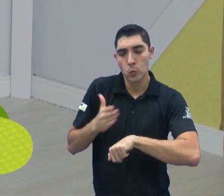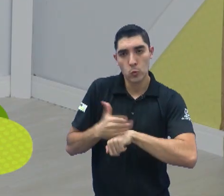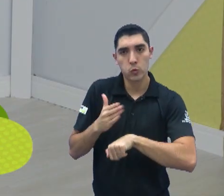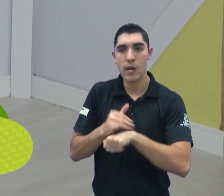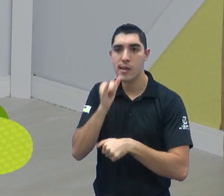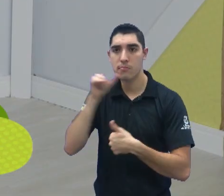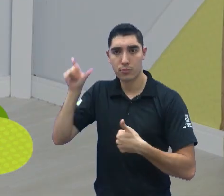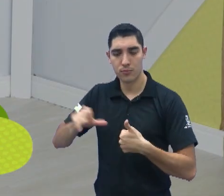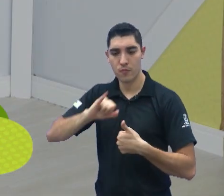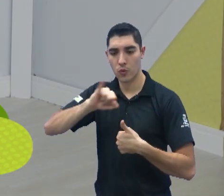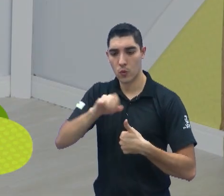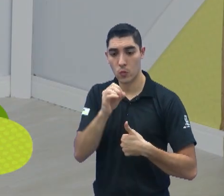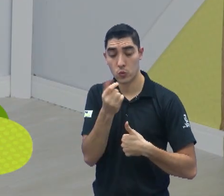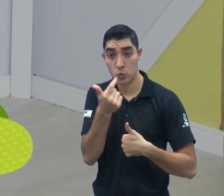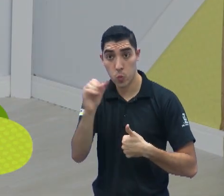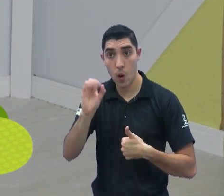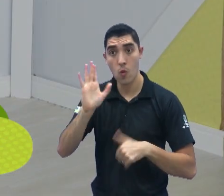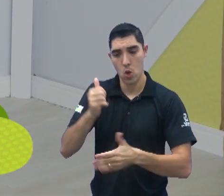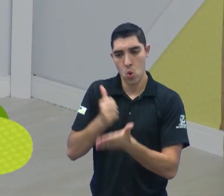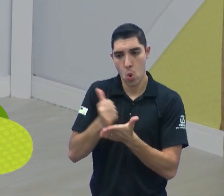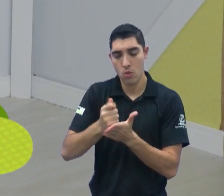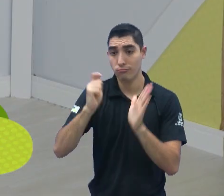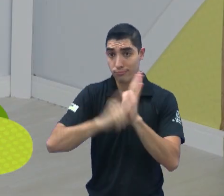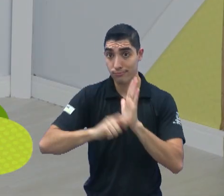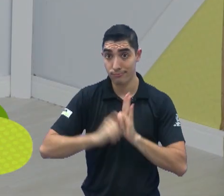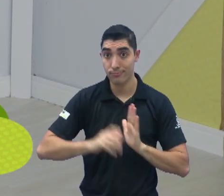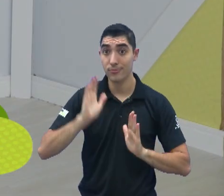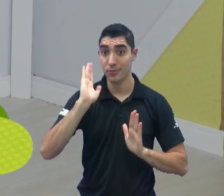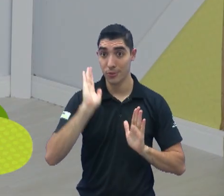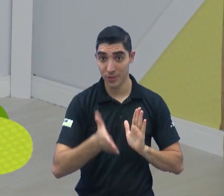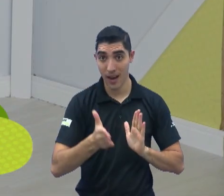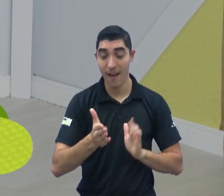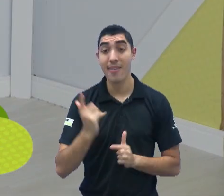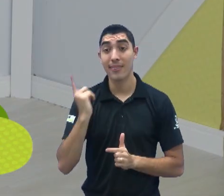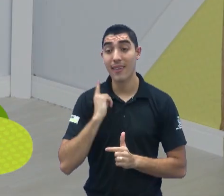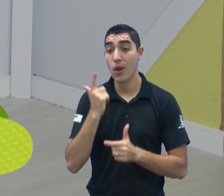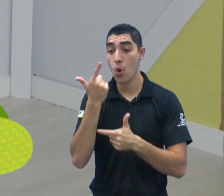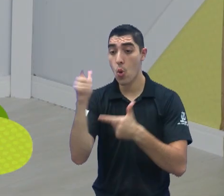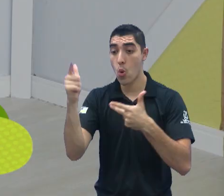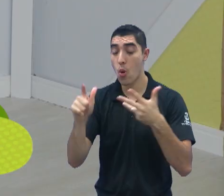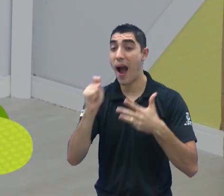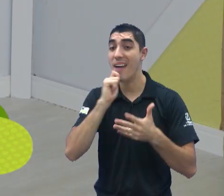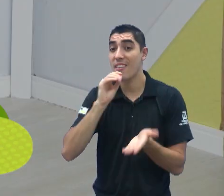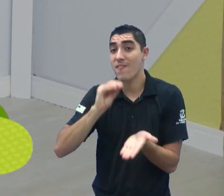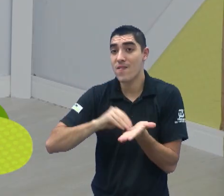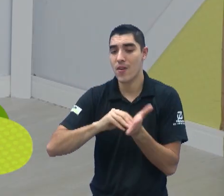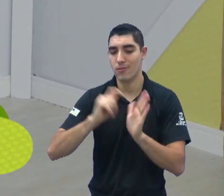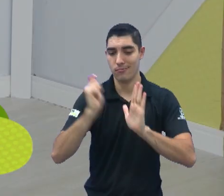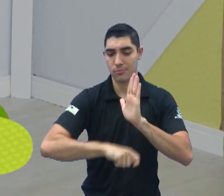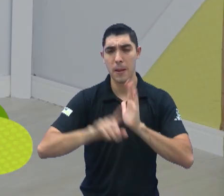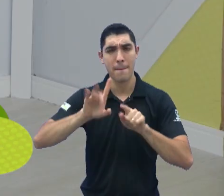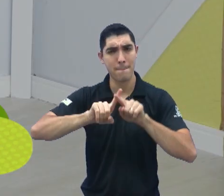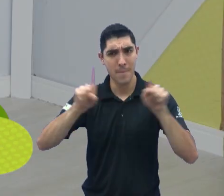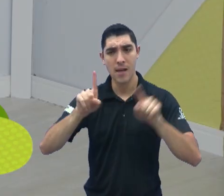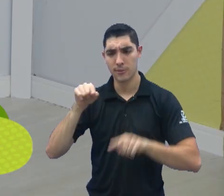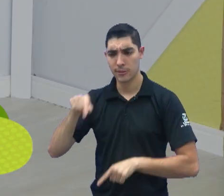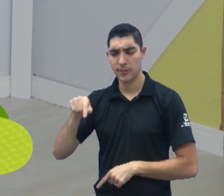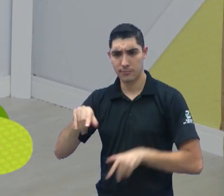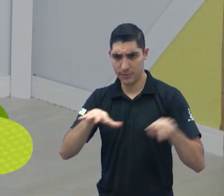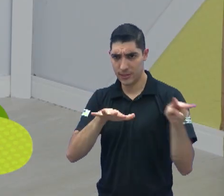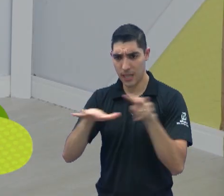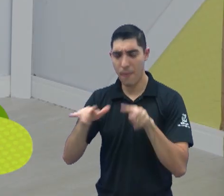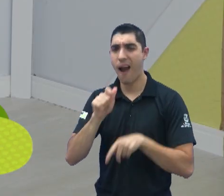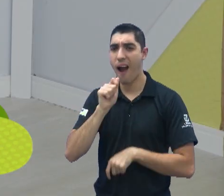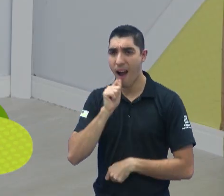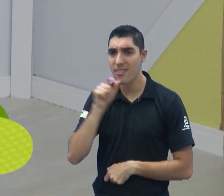Lucas com contrato assinado, outros ainda faltando apenas a assinatura, mas com certeza o São José durante a semana vai divulgar